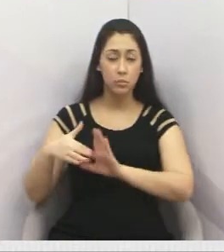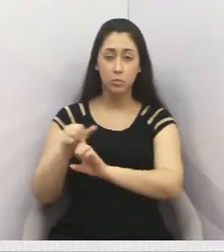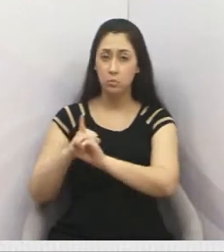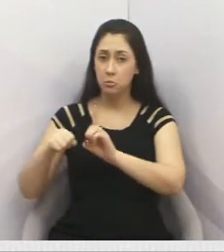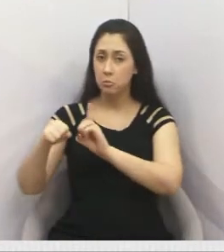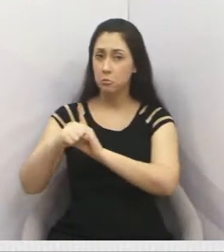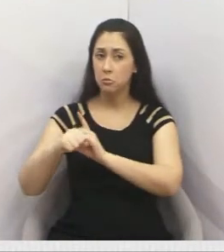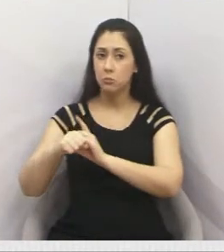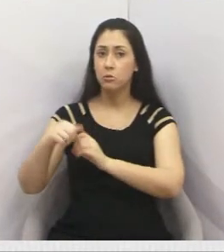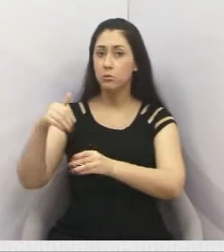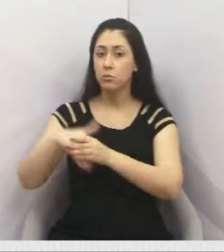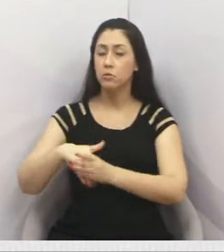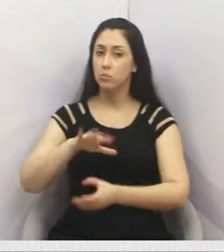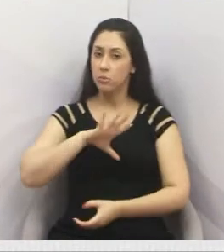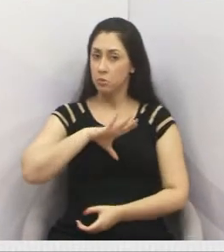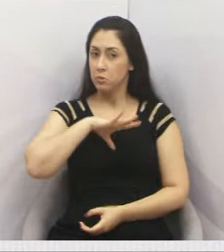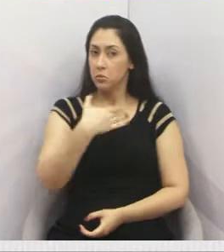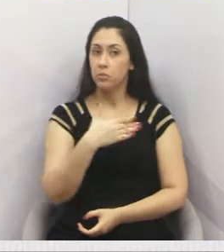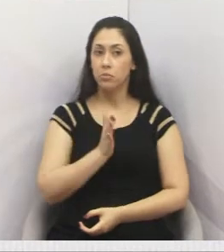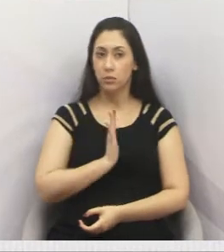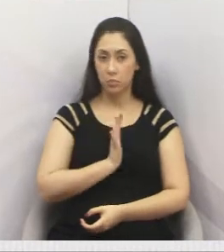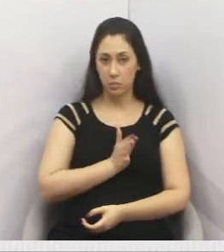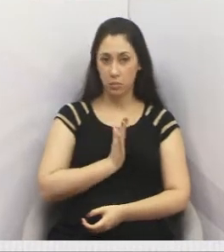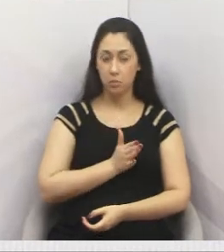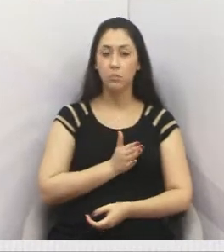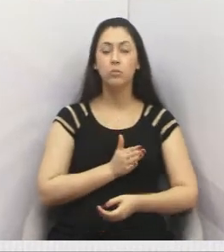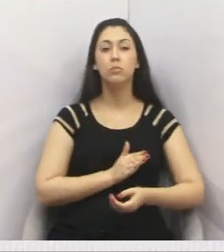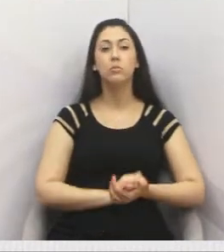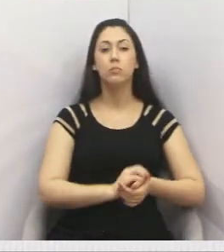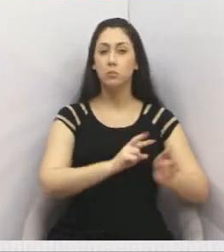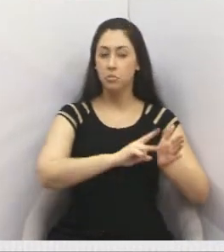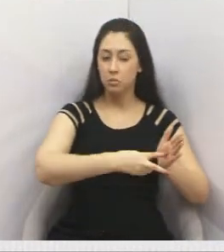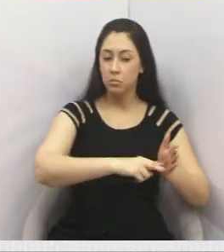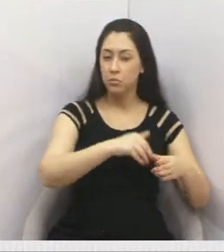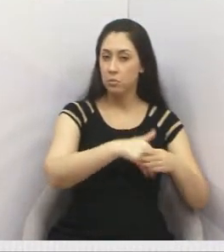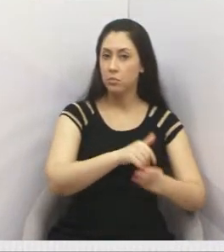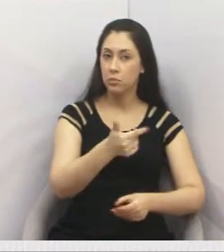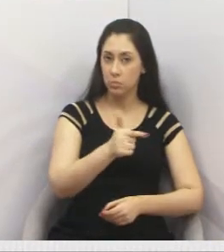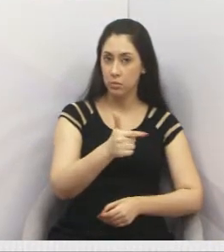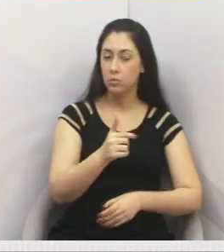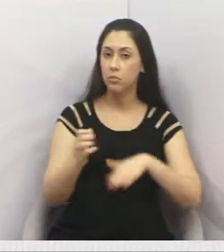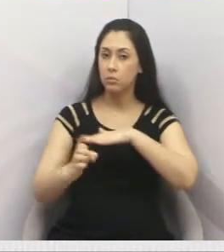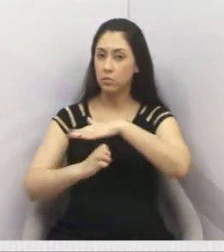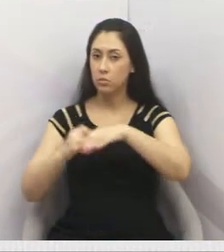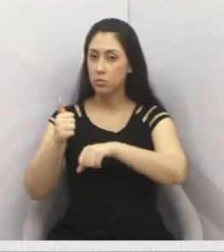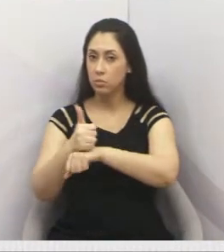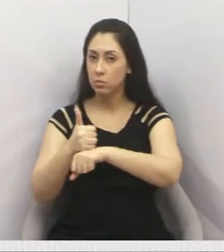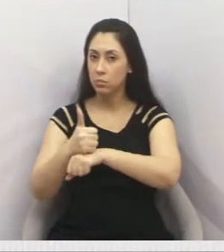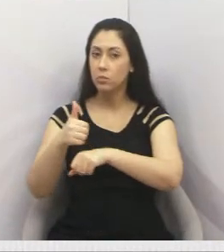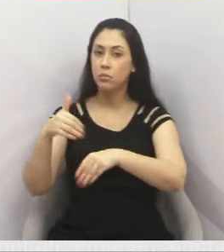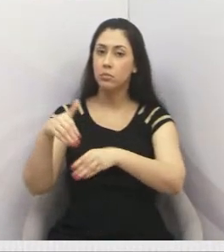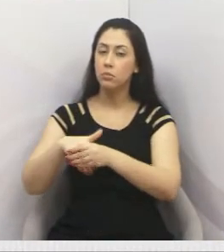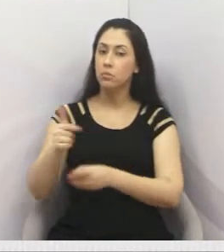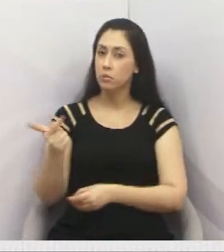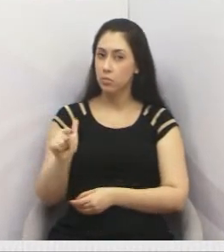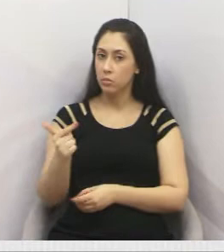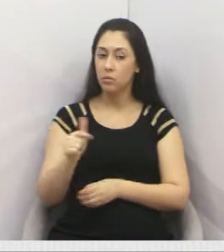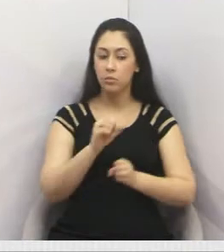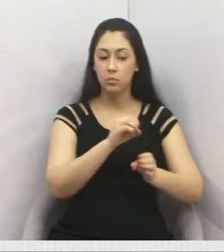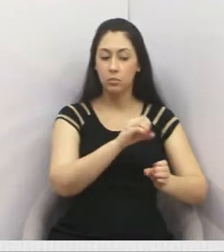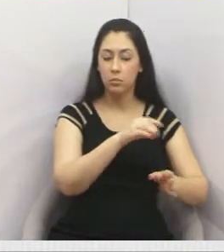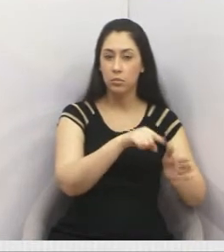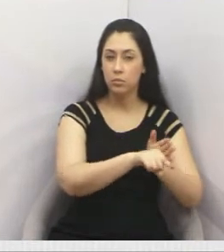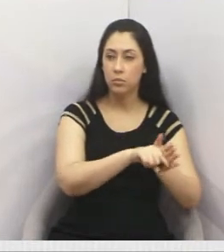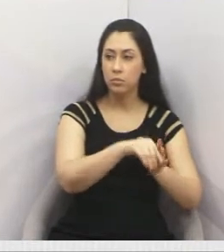populares Quilombo Coração Valente, entidade de classe sindical em branco, empresa ou entidades profissionais em branco, entidades acadêmicas